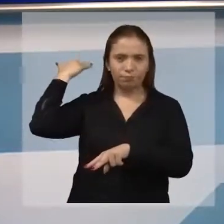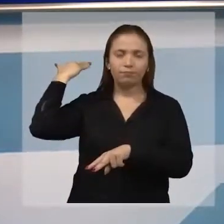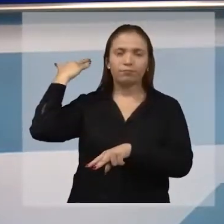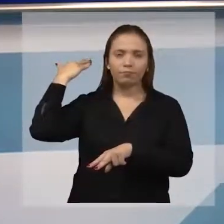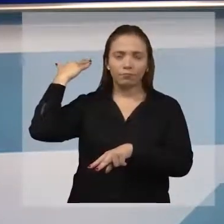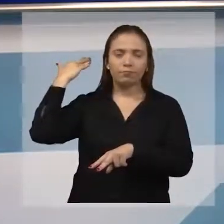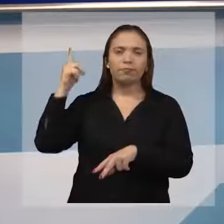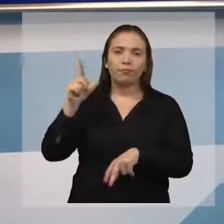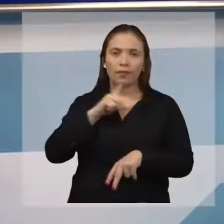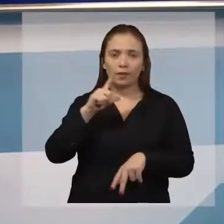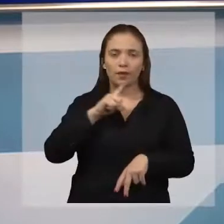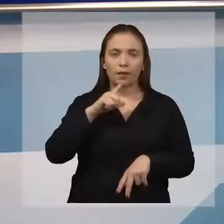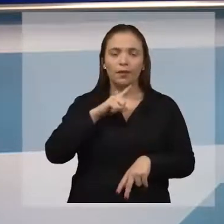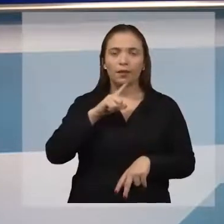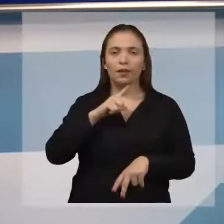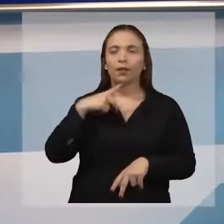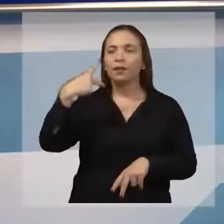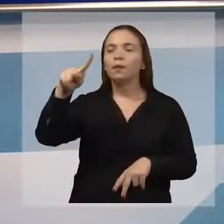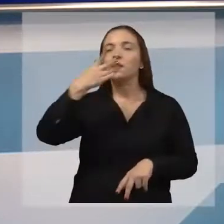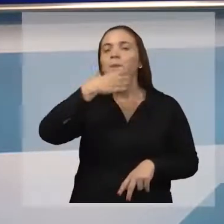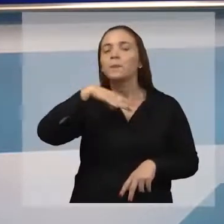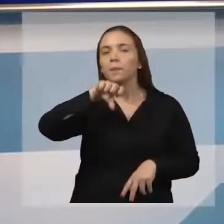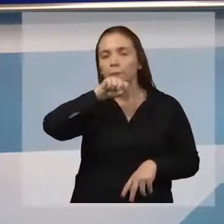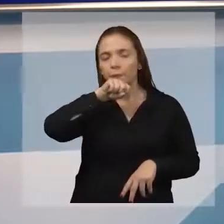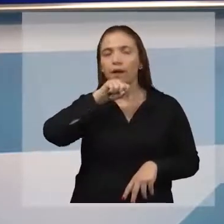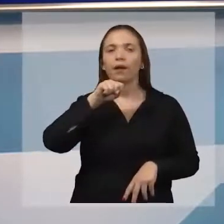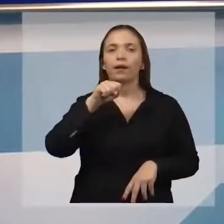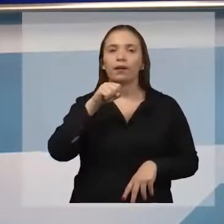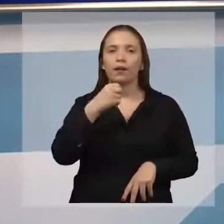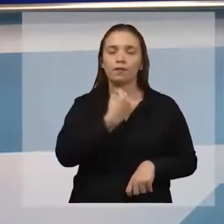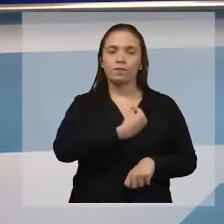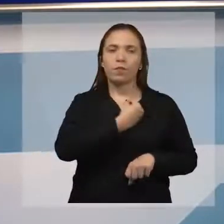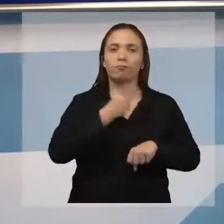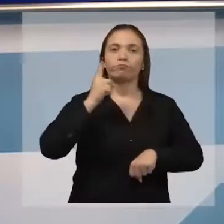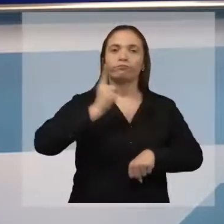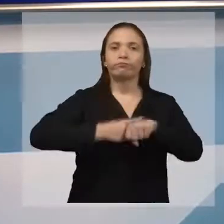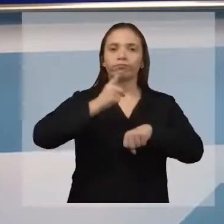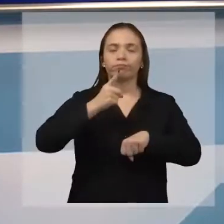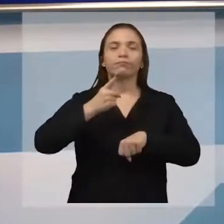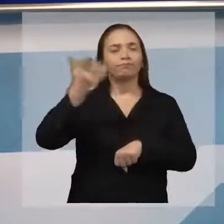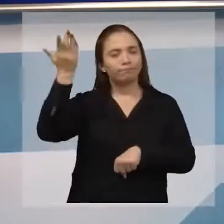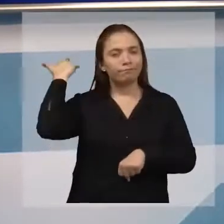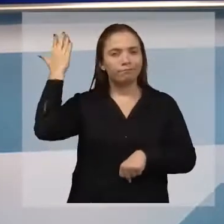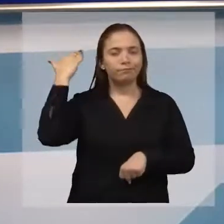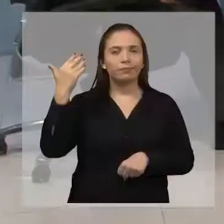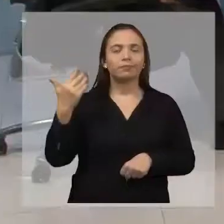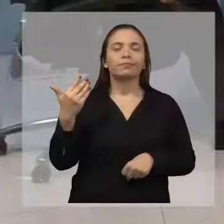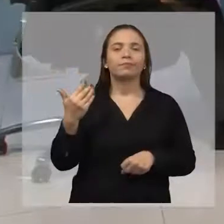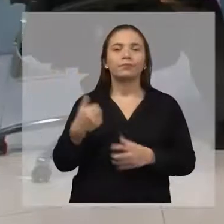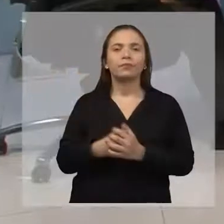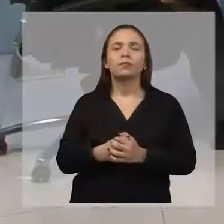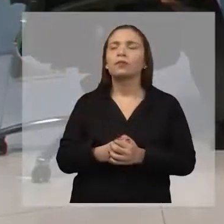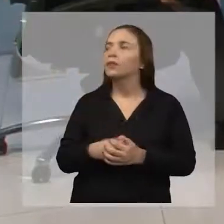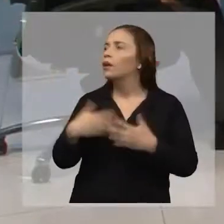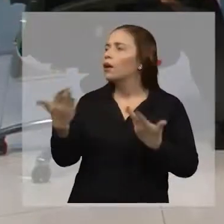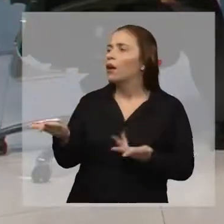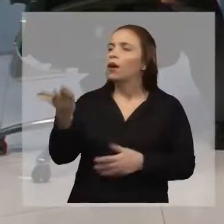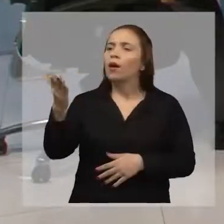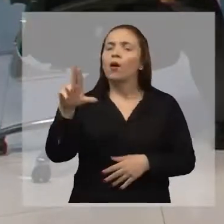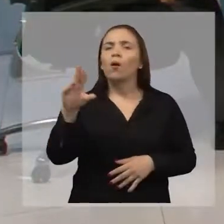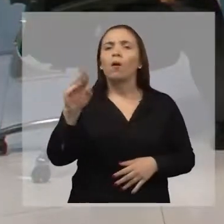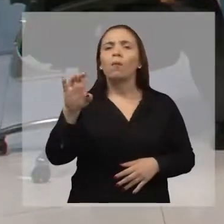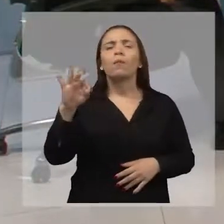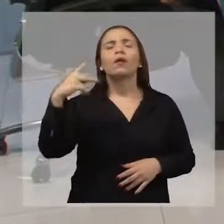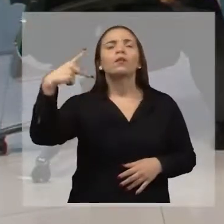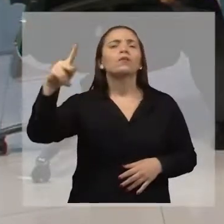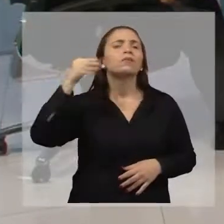quer dizer, que viveu essa história dentro de casa. Qual é, Roberto, na sua percepção,